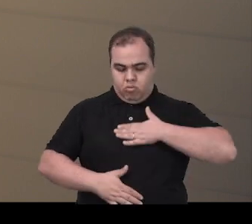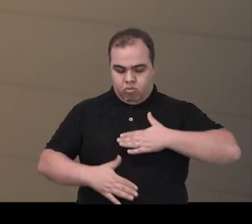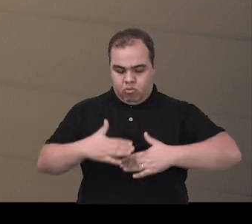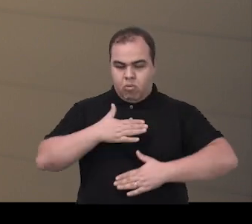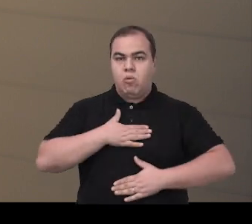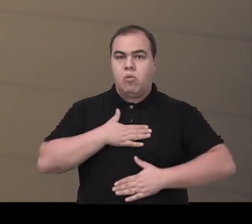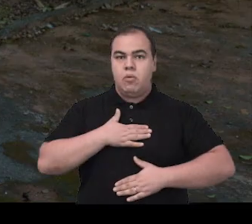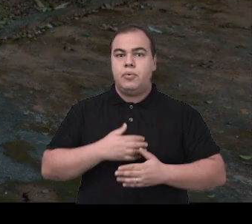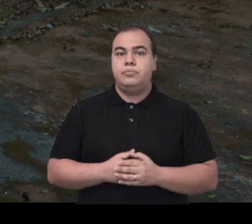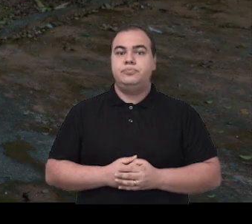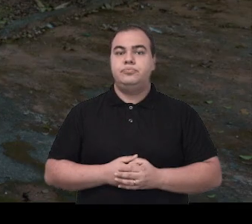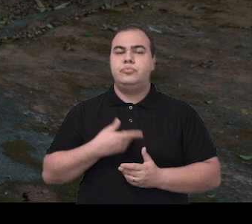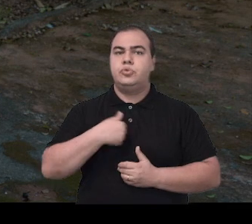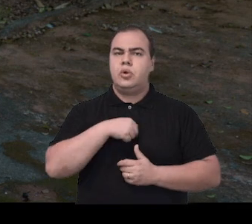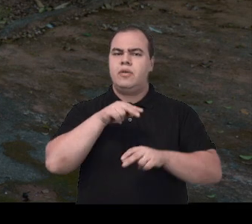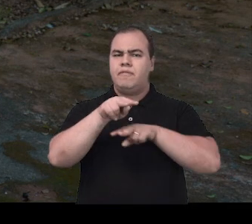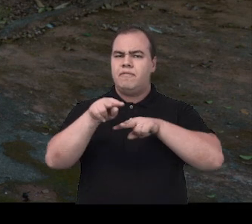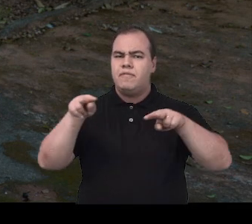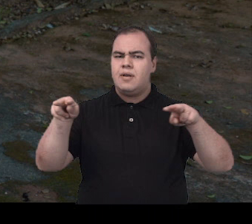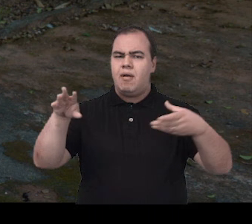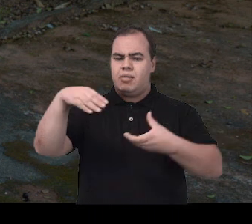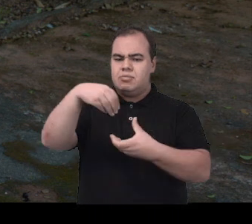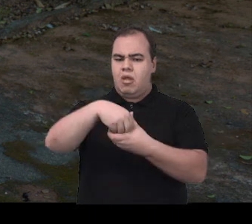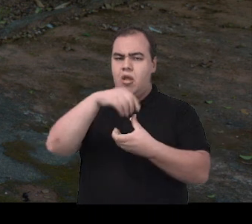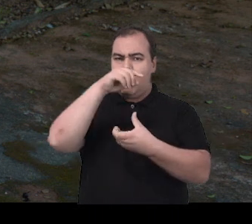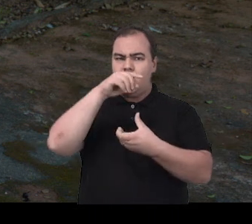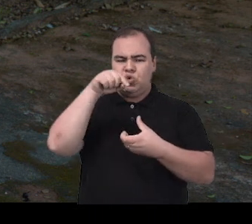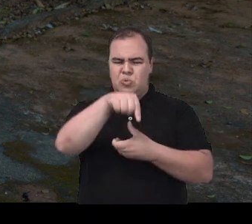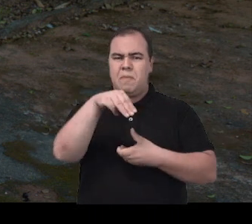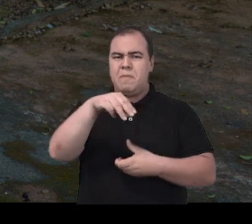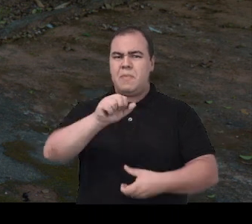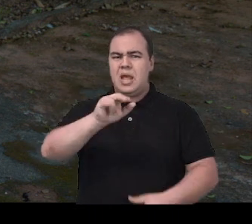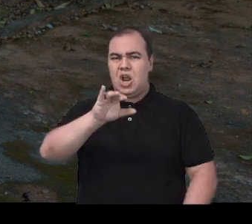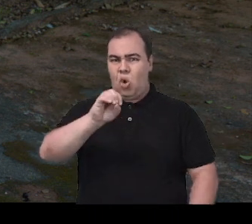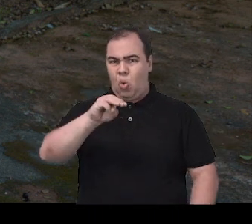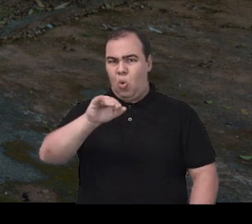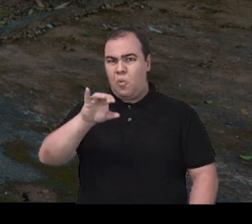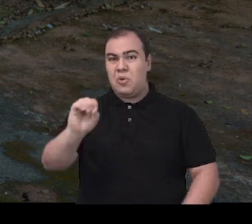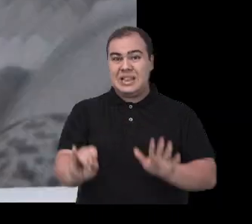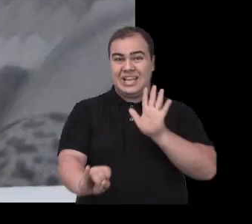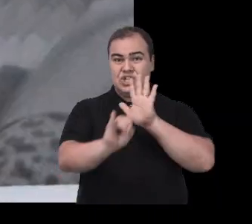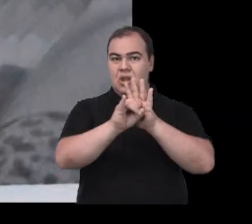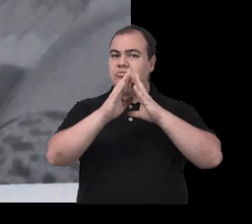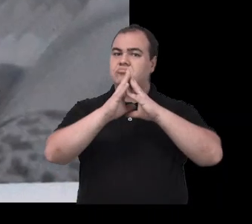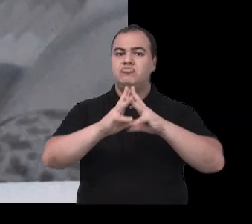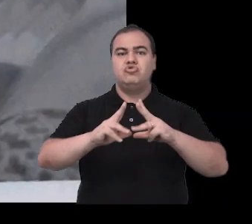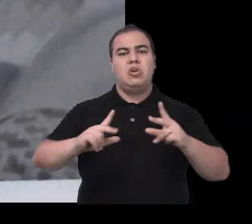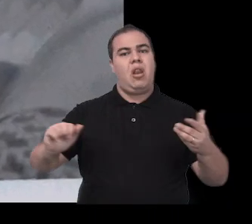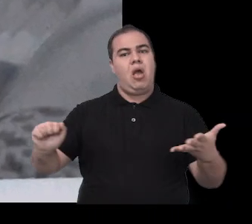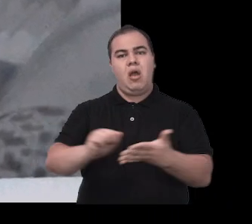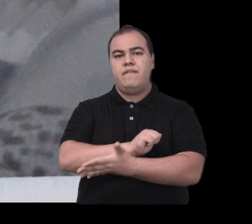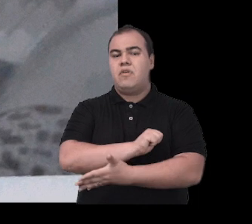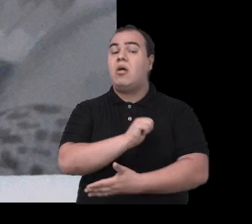seu corpo. O que a gente via nos manicômios é que a identidade da pessoa era massacrada. A gente via que